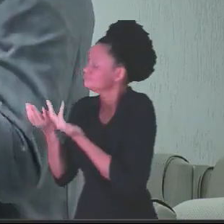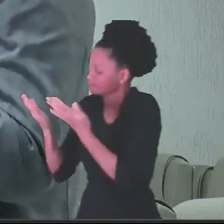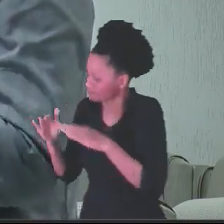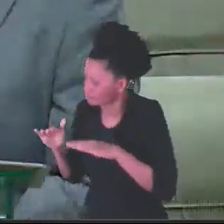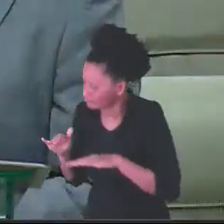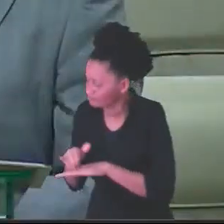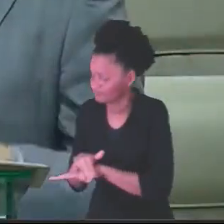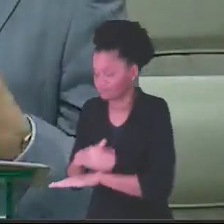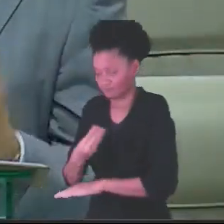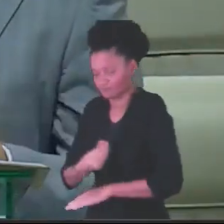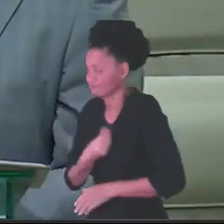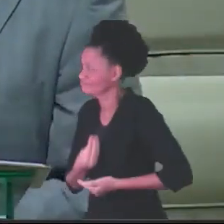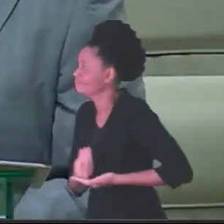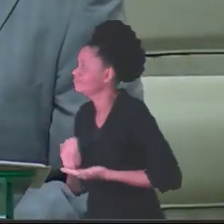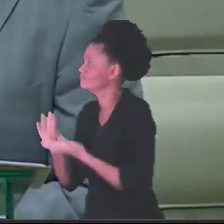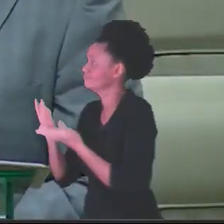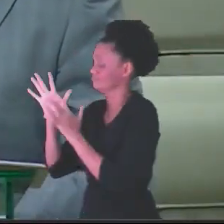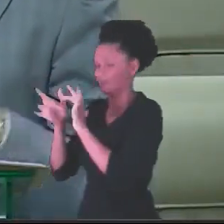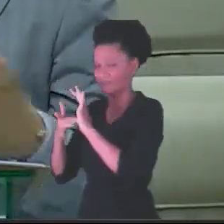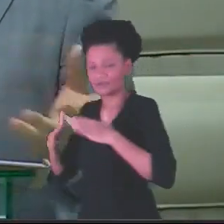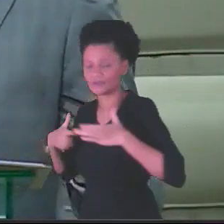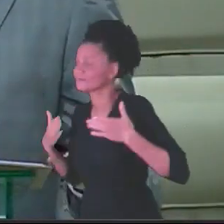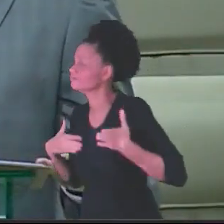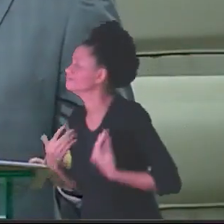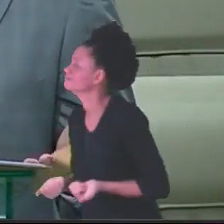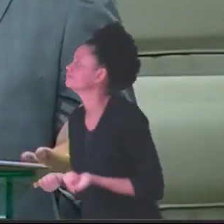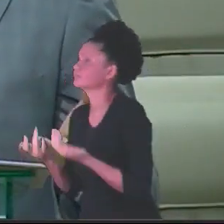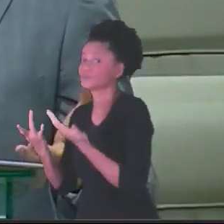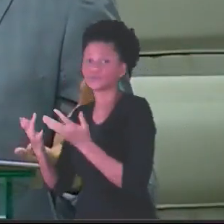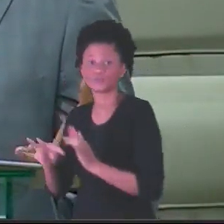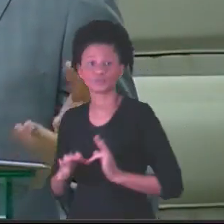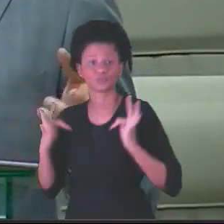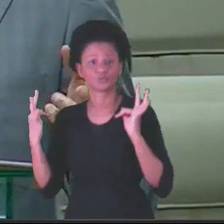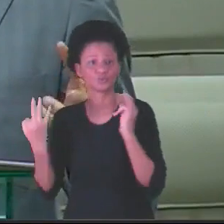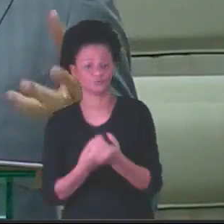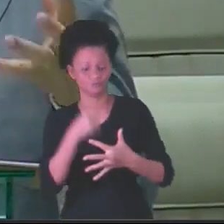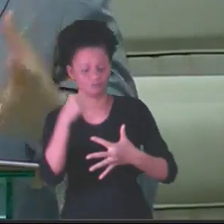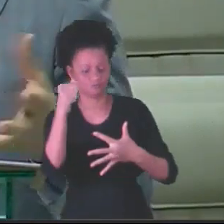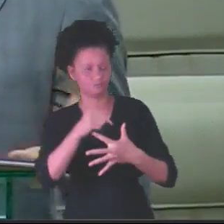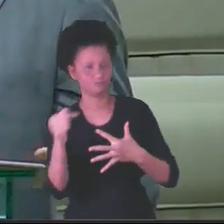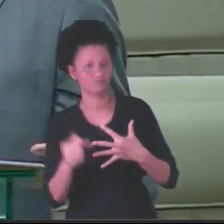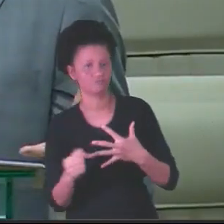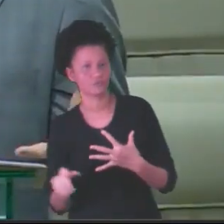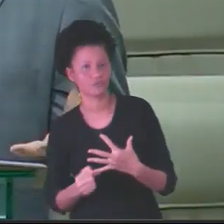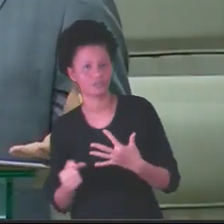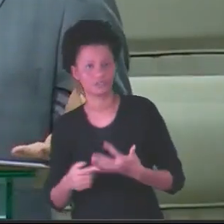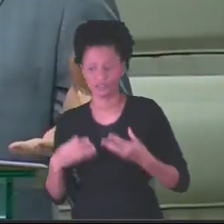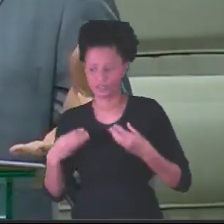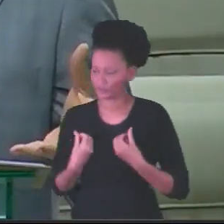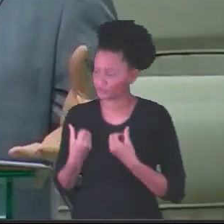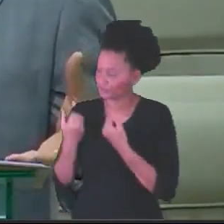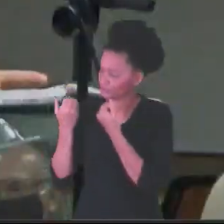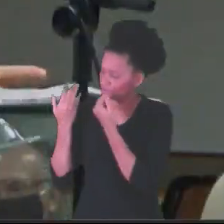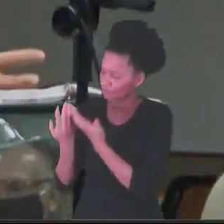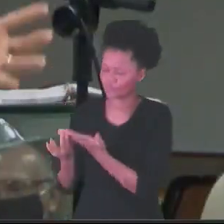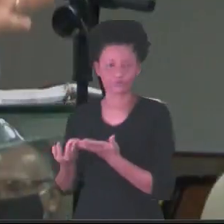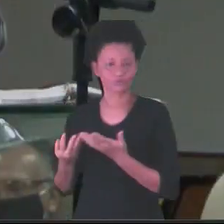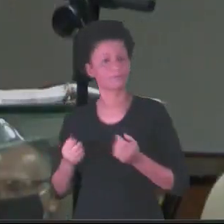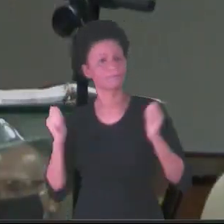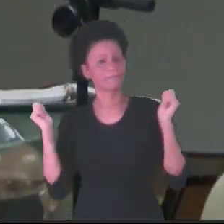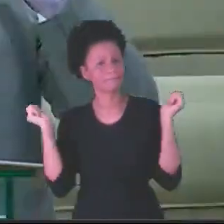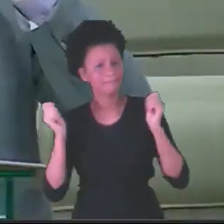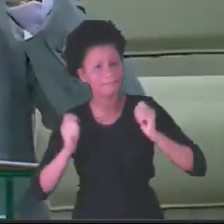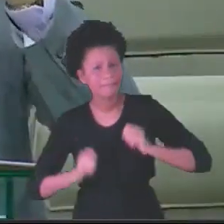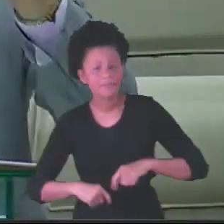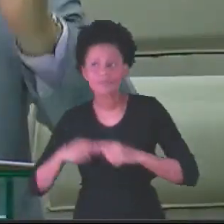a vida em cristo alegria em cristo todas as formas mas de que os suprimentos que cristo pode fazer nossa vida